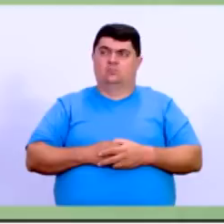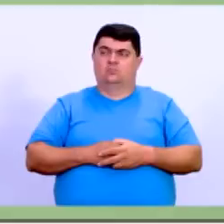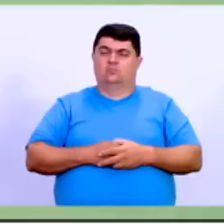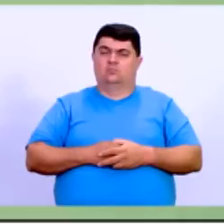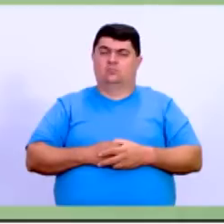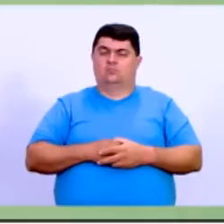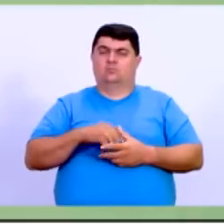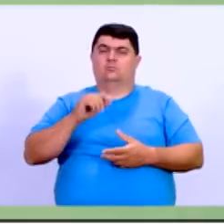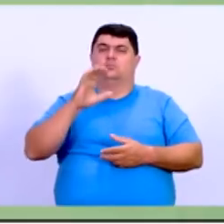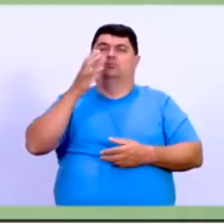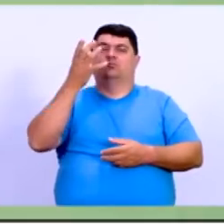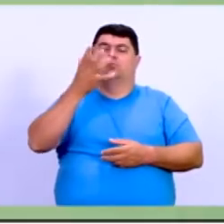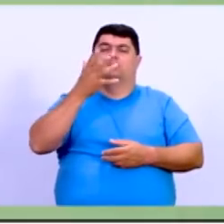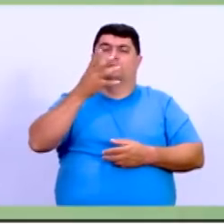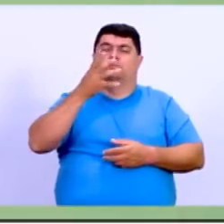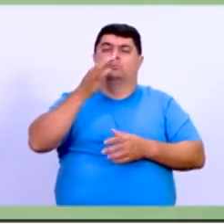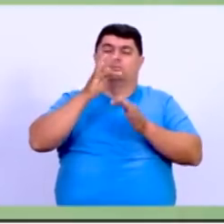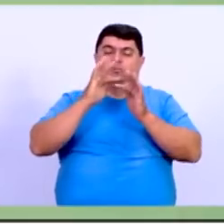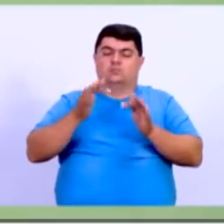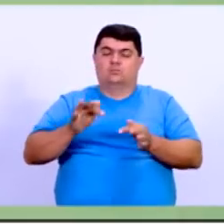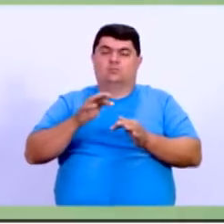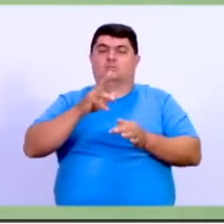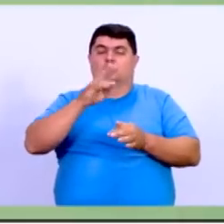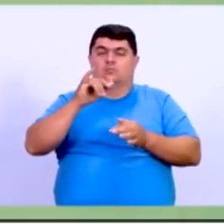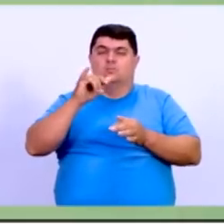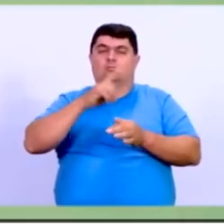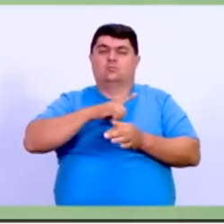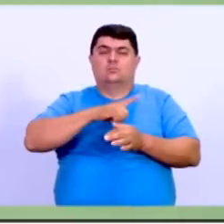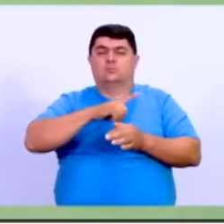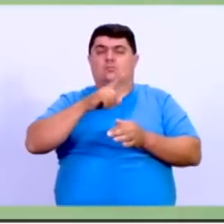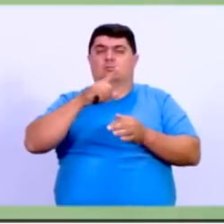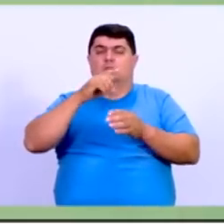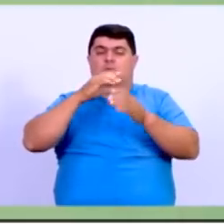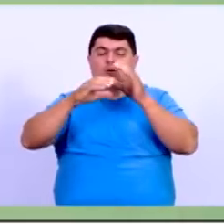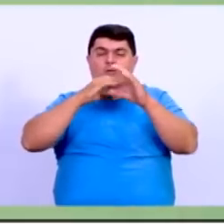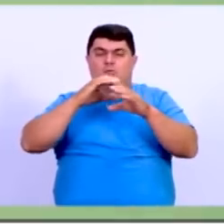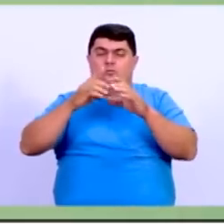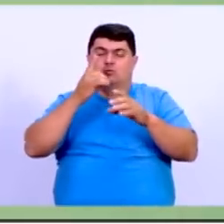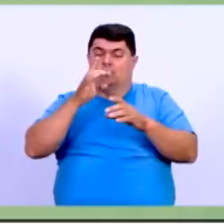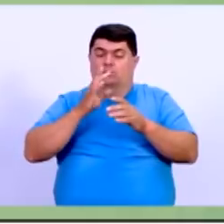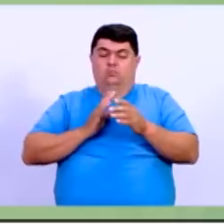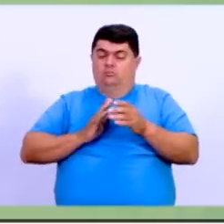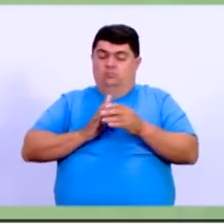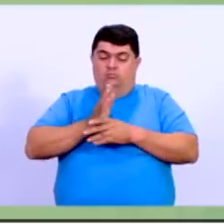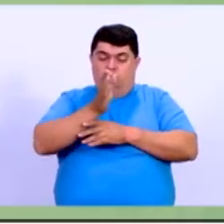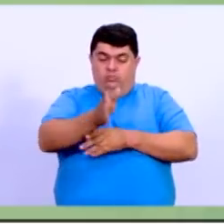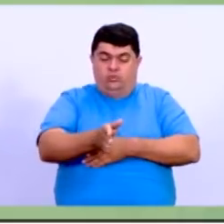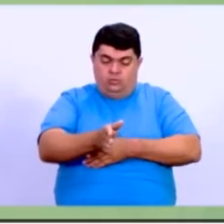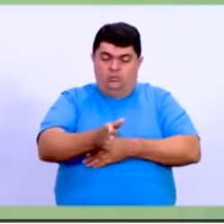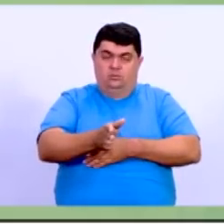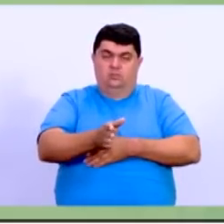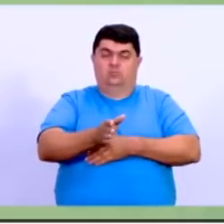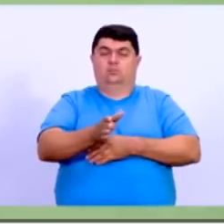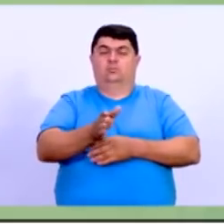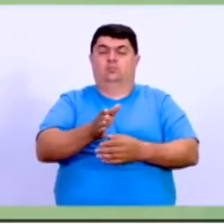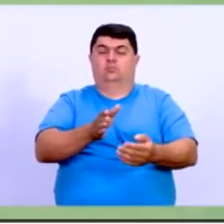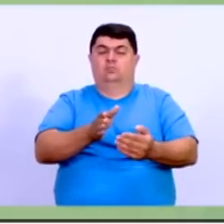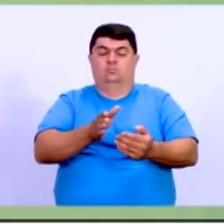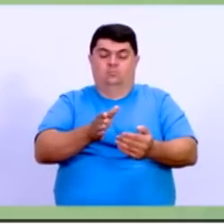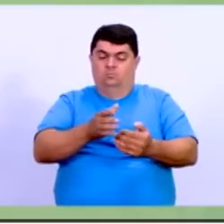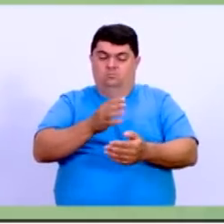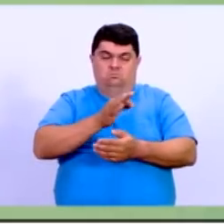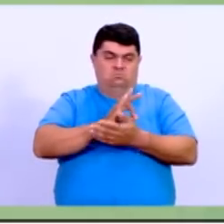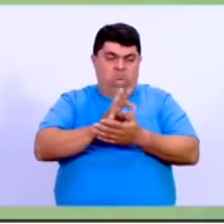O que é uma transmissão simplex? Vai ocorrer a comunicação em apenas um único sentido, olha só. Então, apenas a